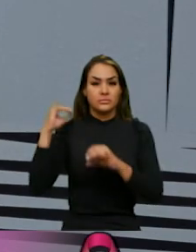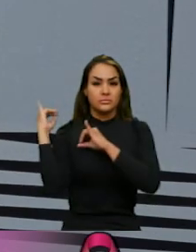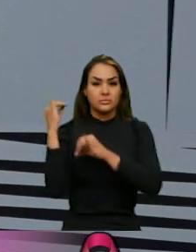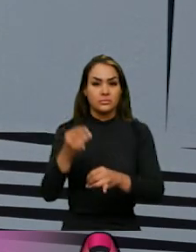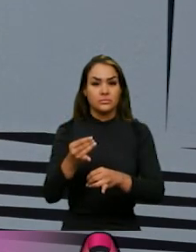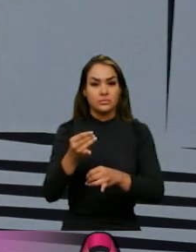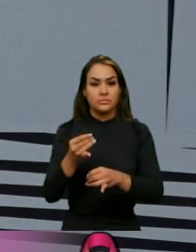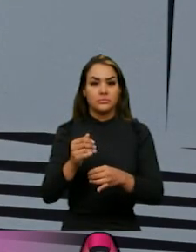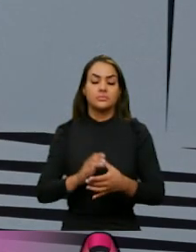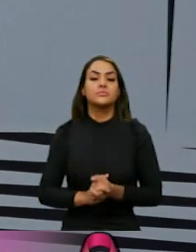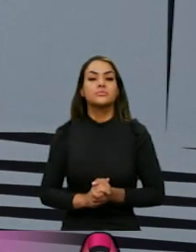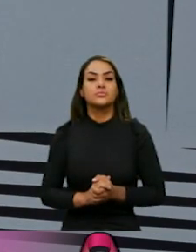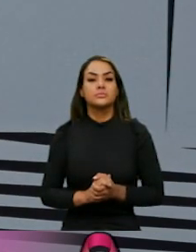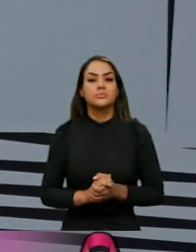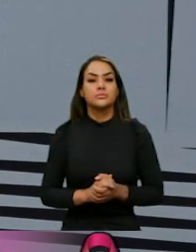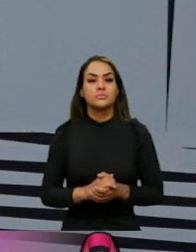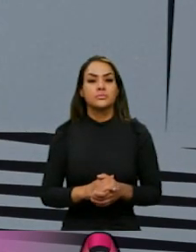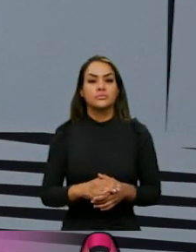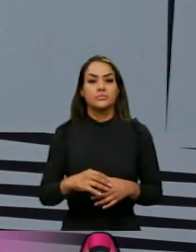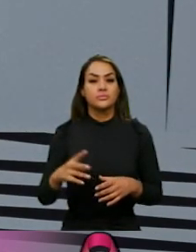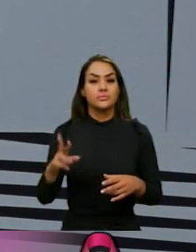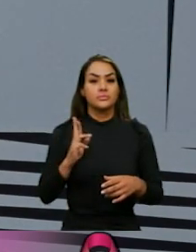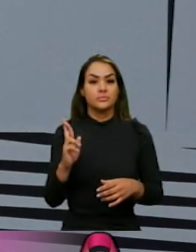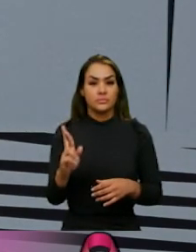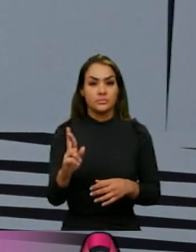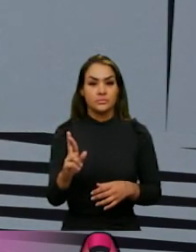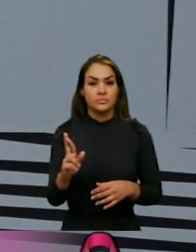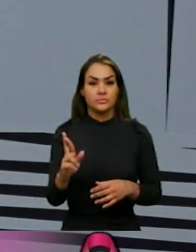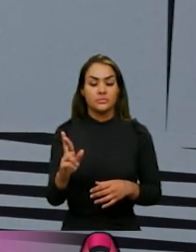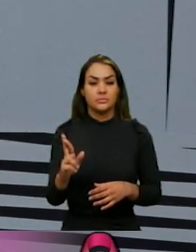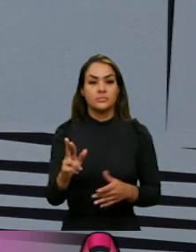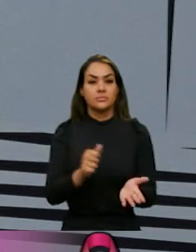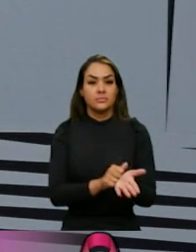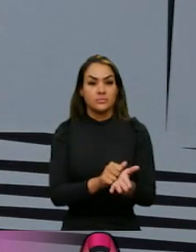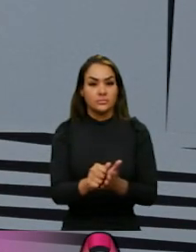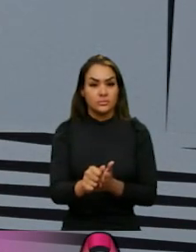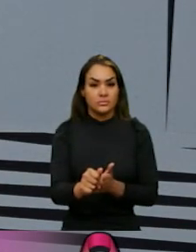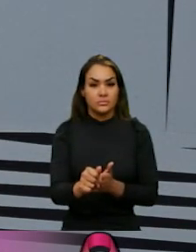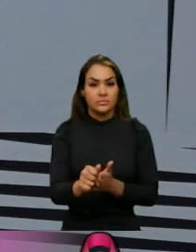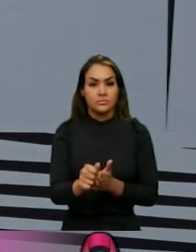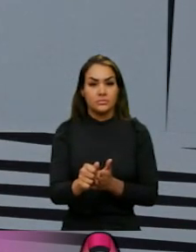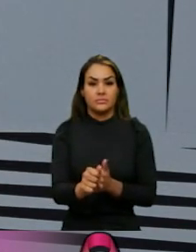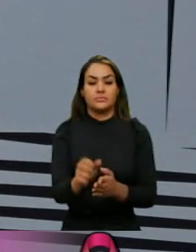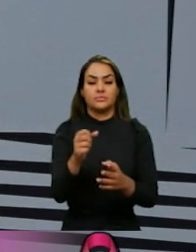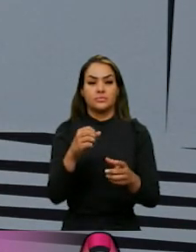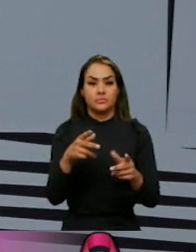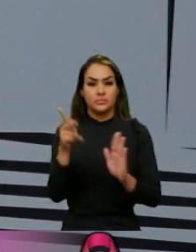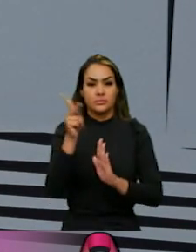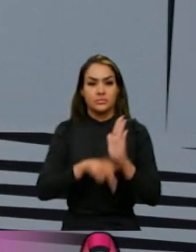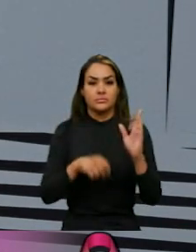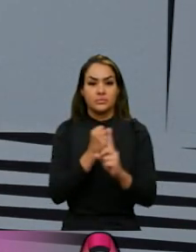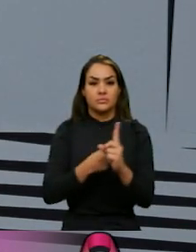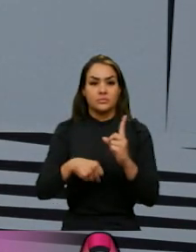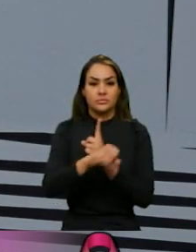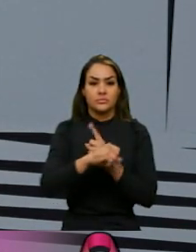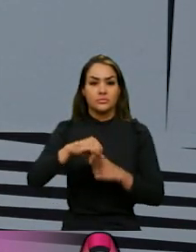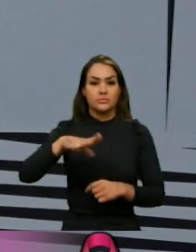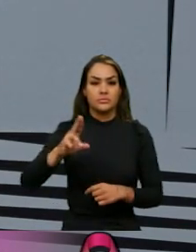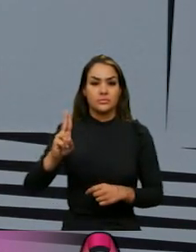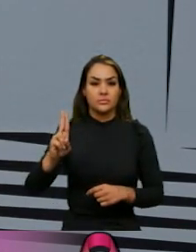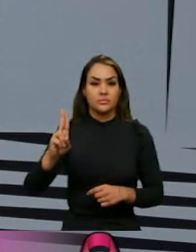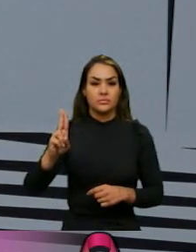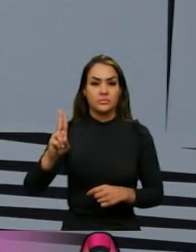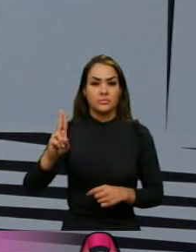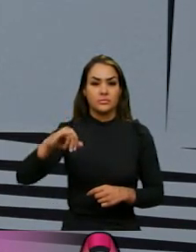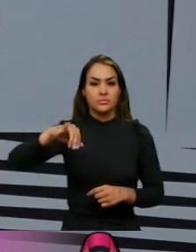por atletas do projeto social Jiu-Jitsu para Todos, tendo conquistado diversas medalhas.